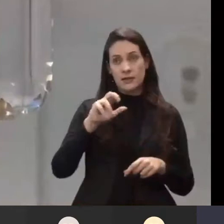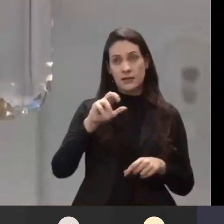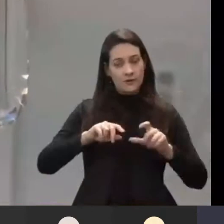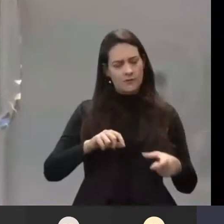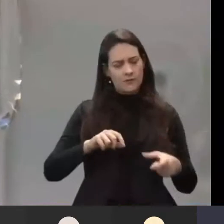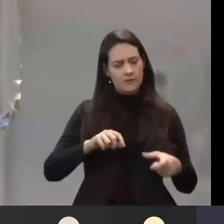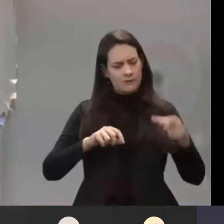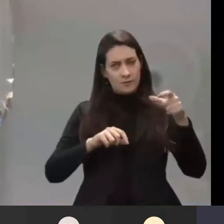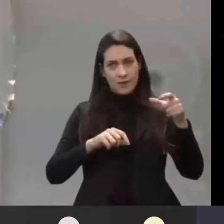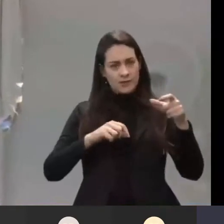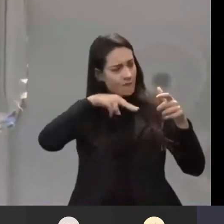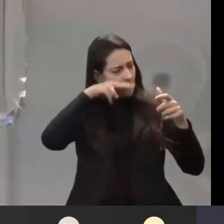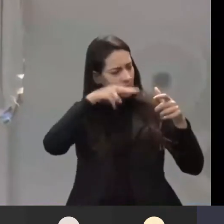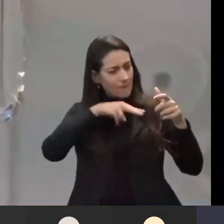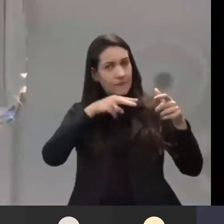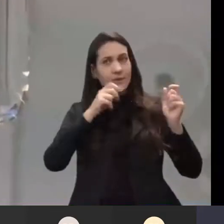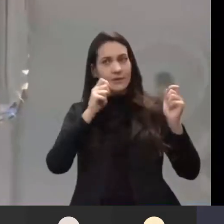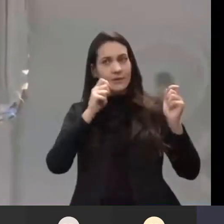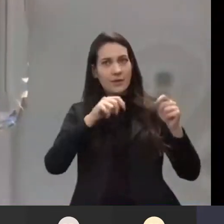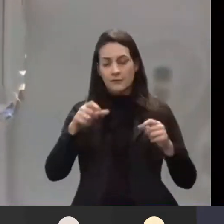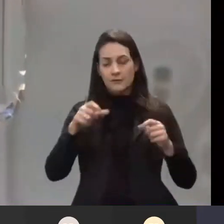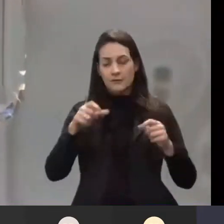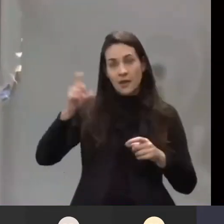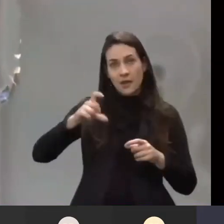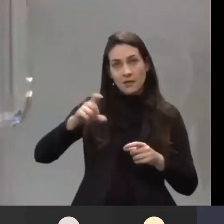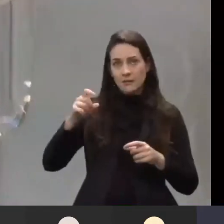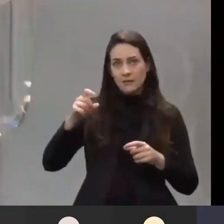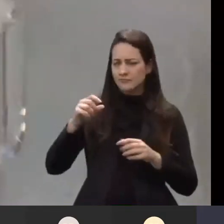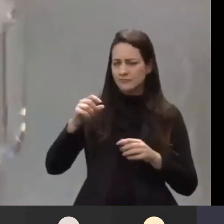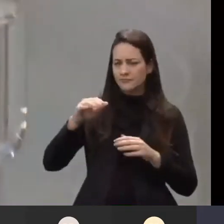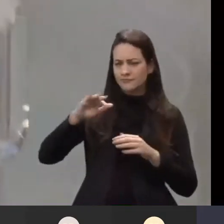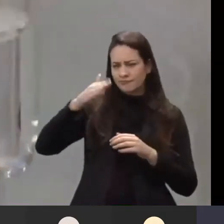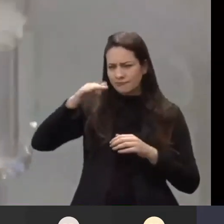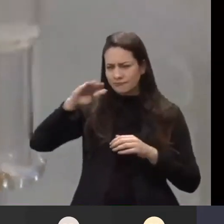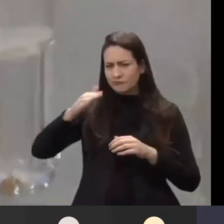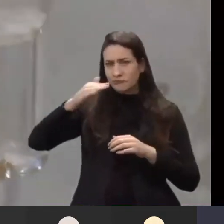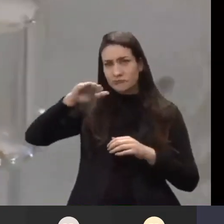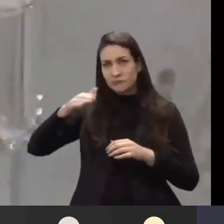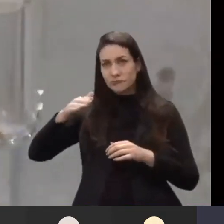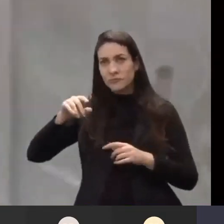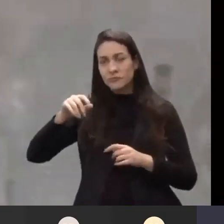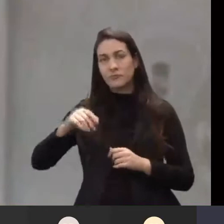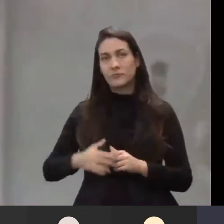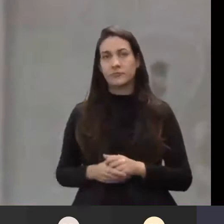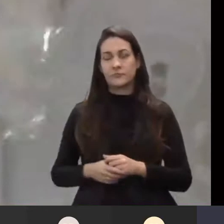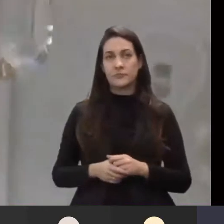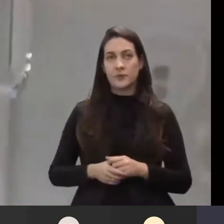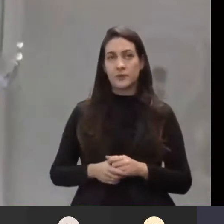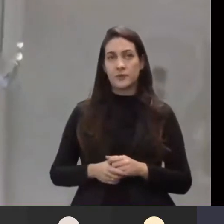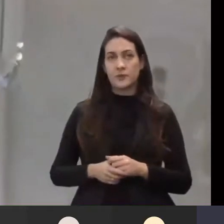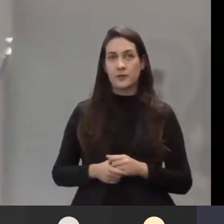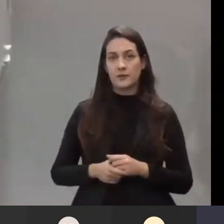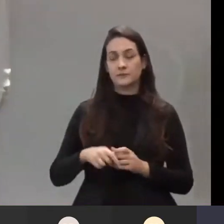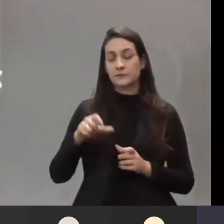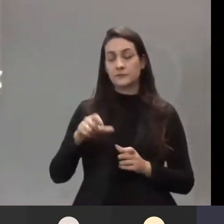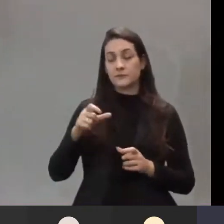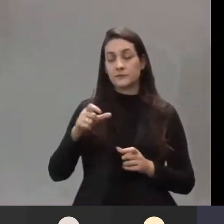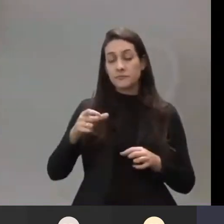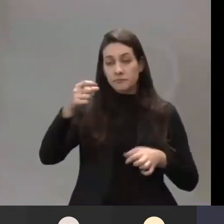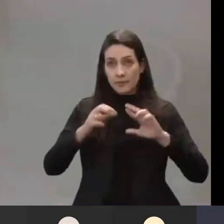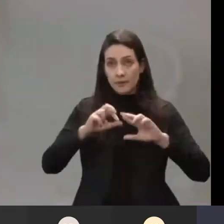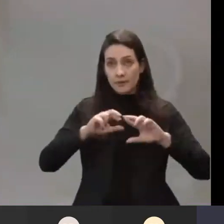a McFarland, ela é turva. Por quê? Porque na McFarland, ela tem ali um grau de turvação de